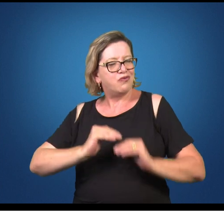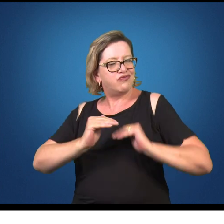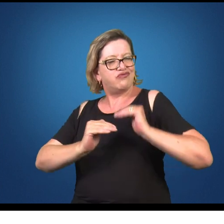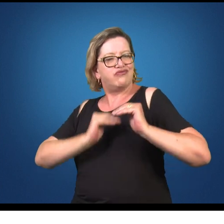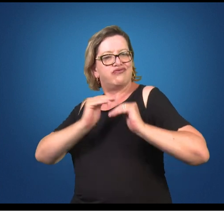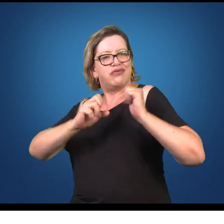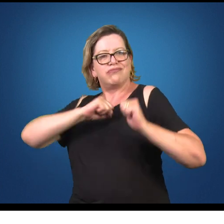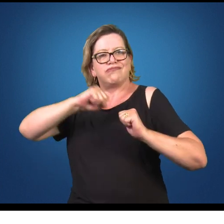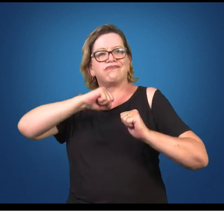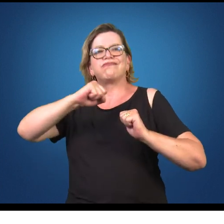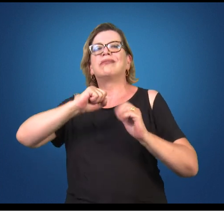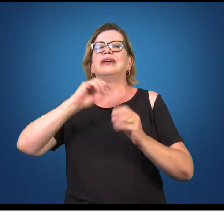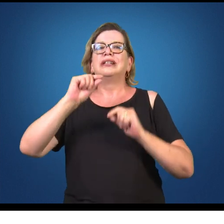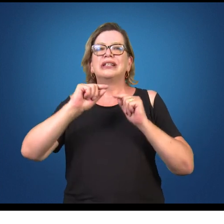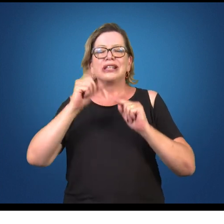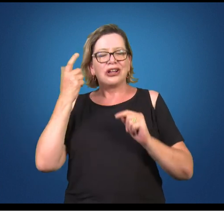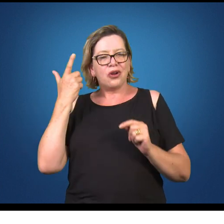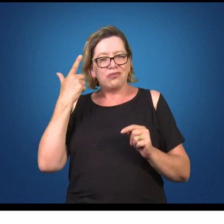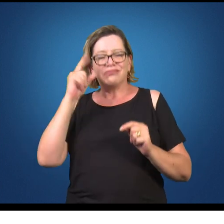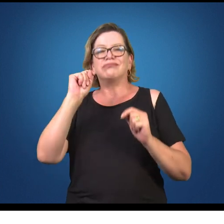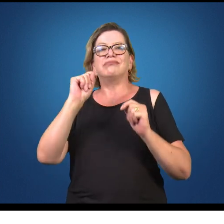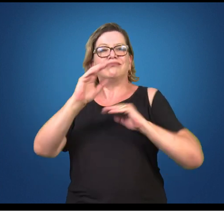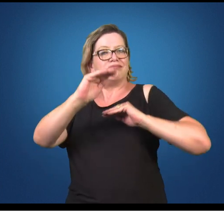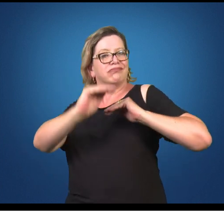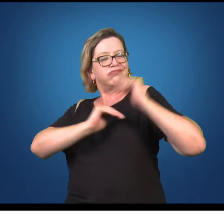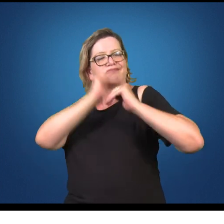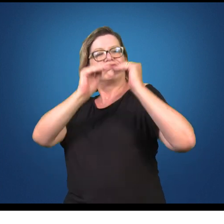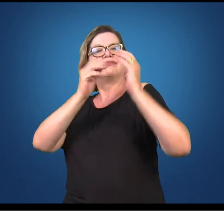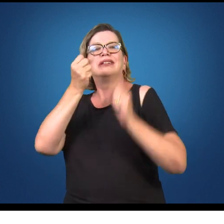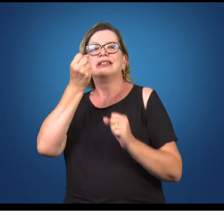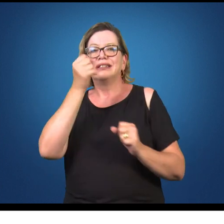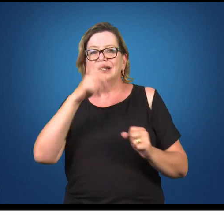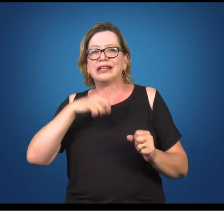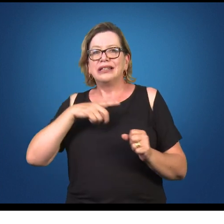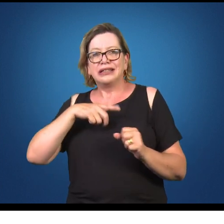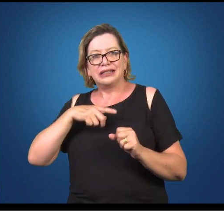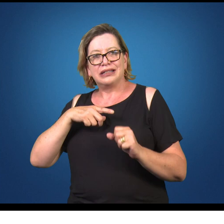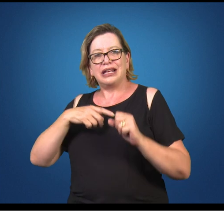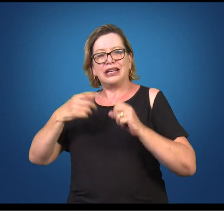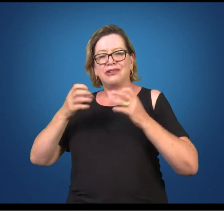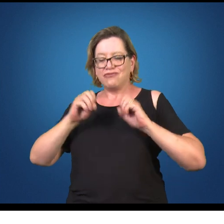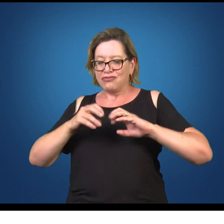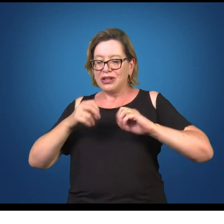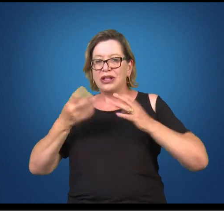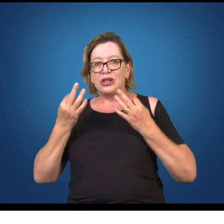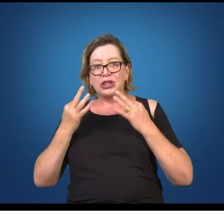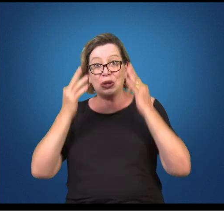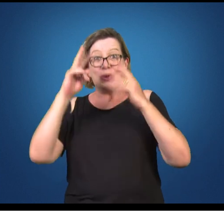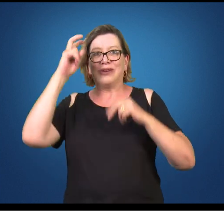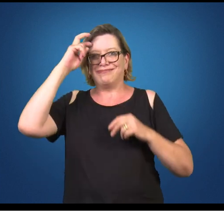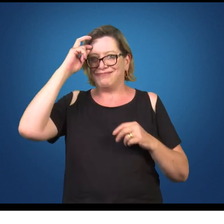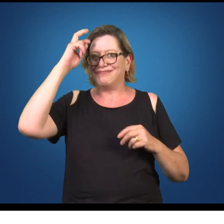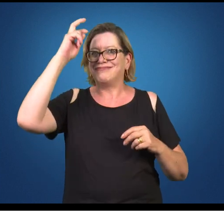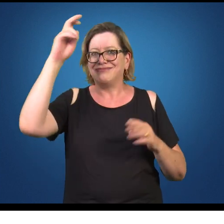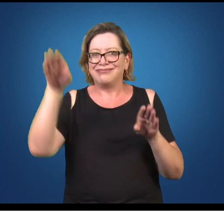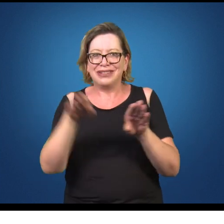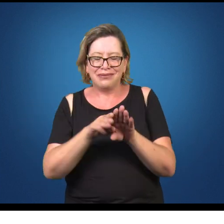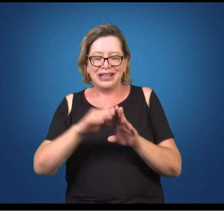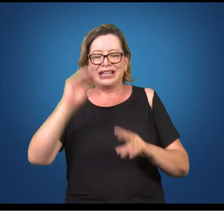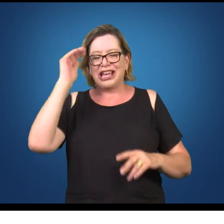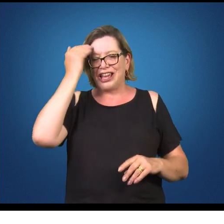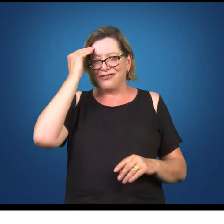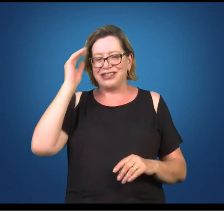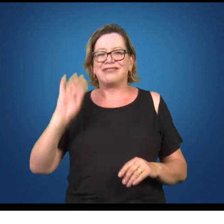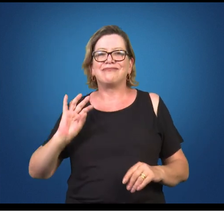que só vai conseguir desenvolver de acordo com o acompanhamento teórico cognitivo também, que aí entra a reflexão.